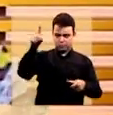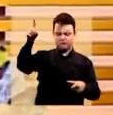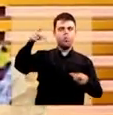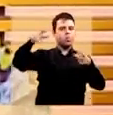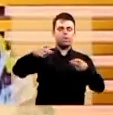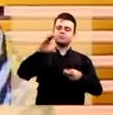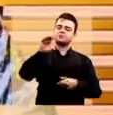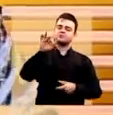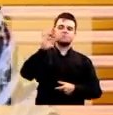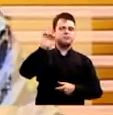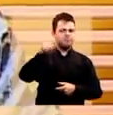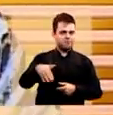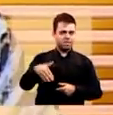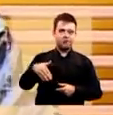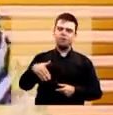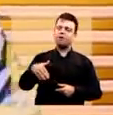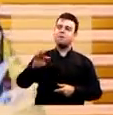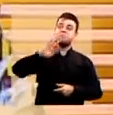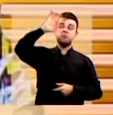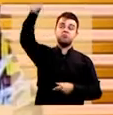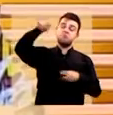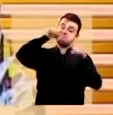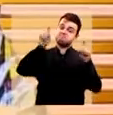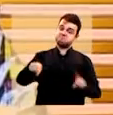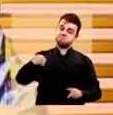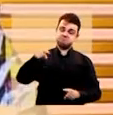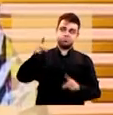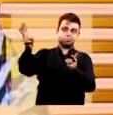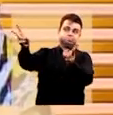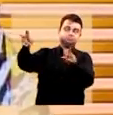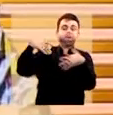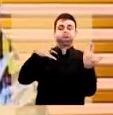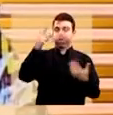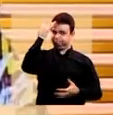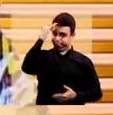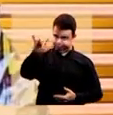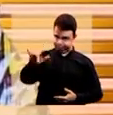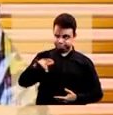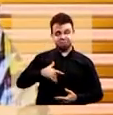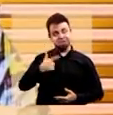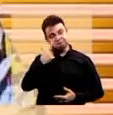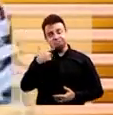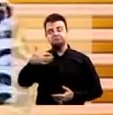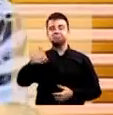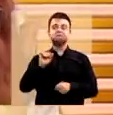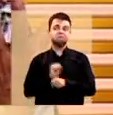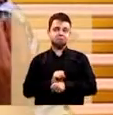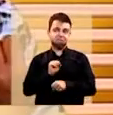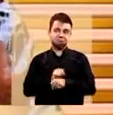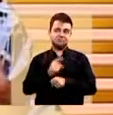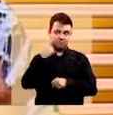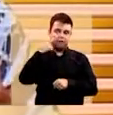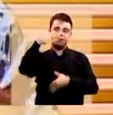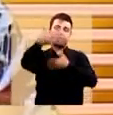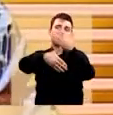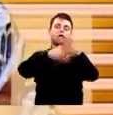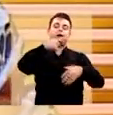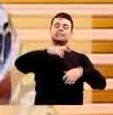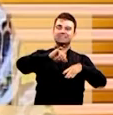antigo CEFAM, não sei até quando, né? Estamos esperando voltar para o